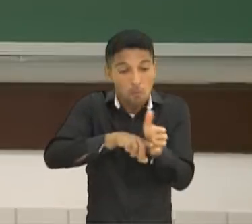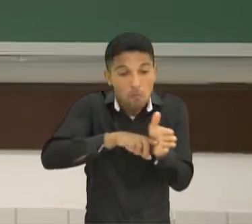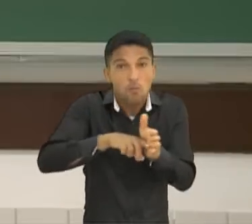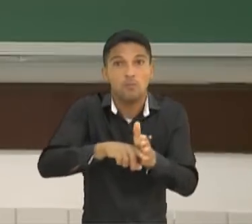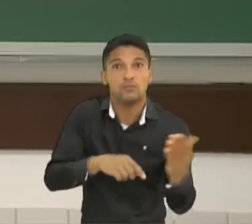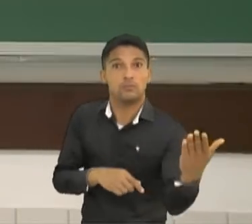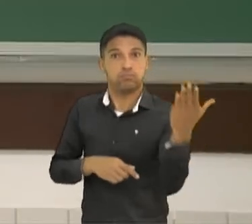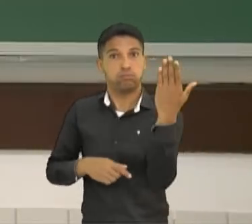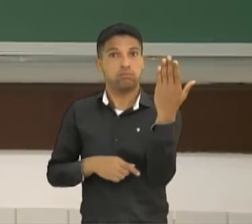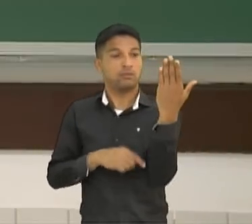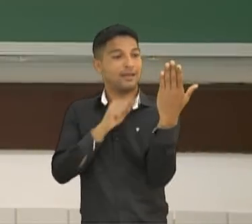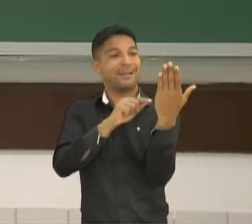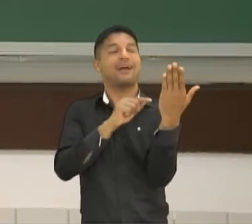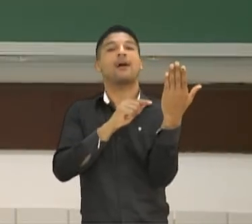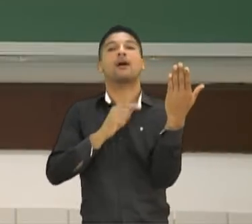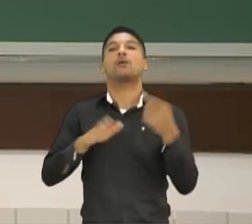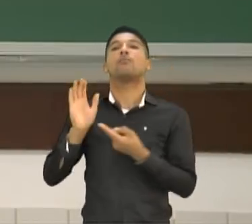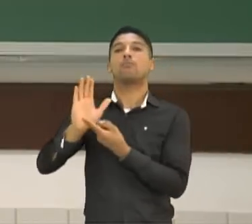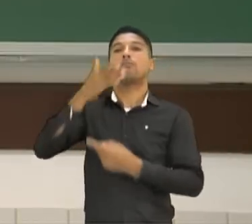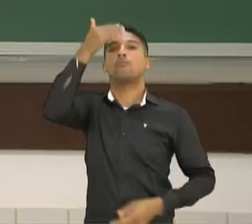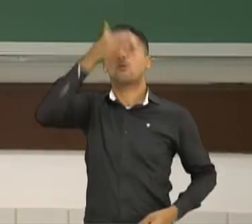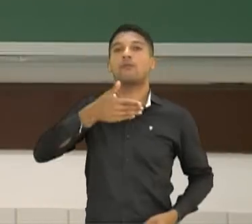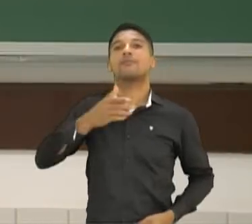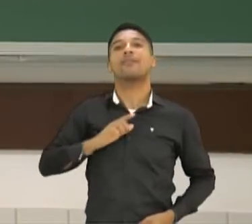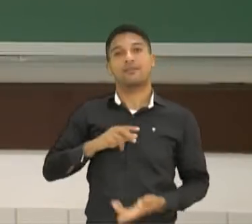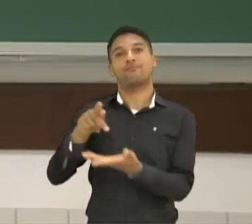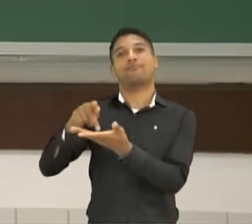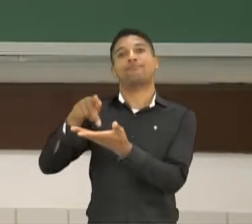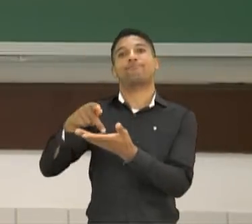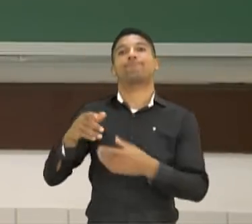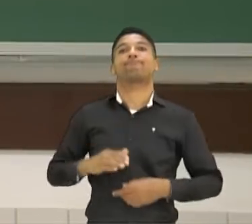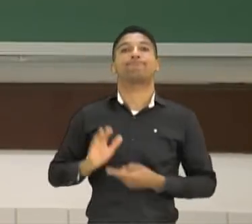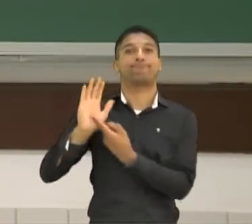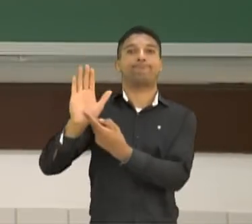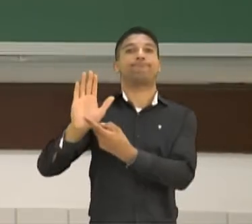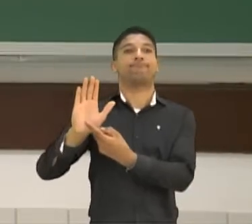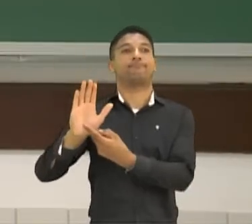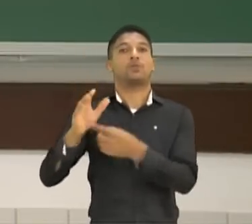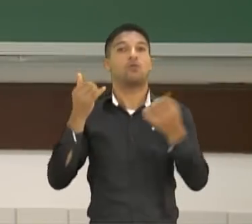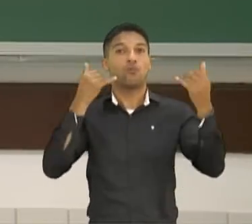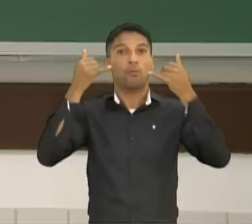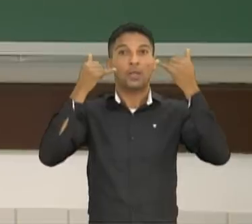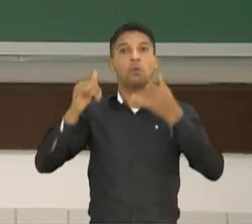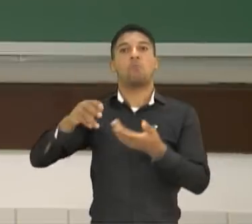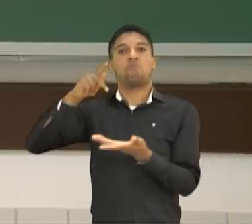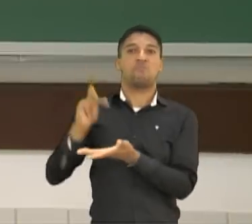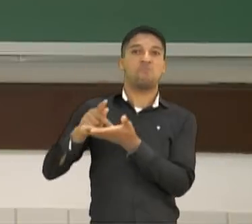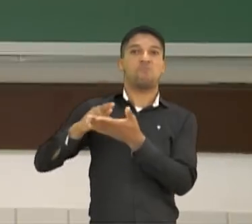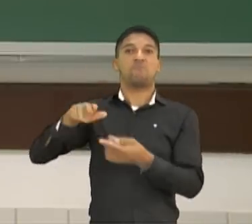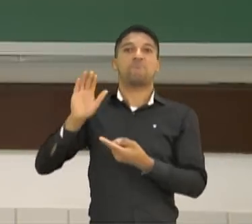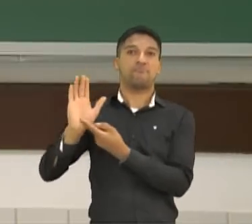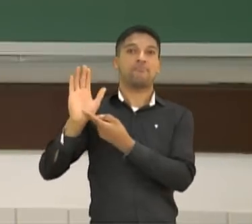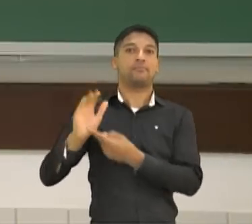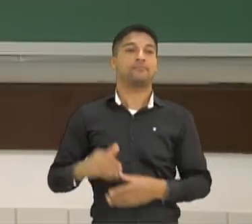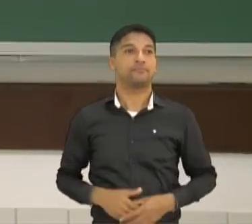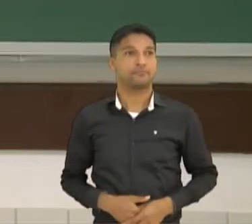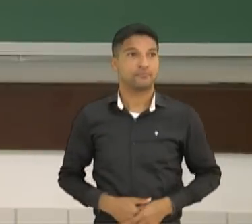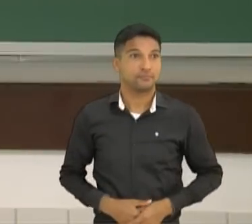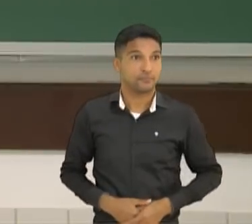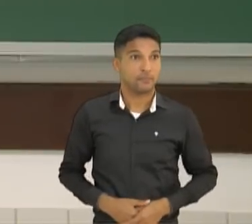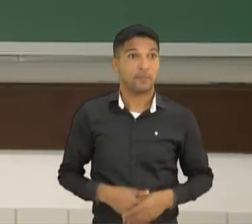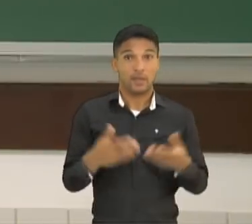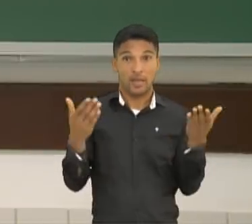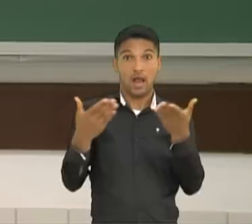conhecimento têm por objetivo final alcançar a verdade. Tá? Ok? A metodologia